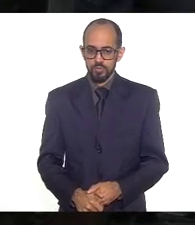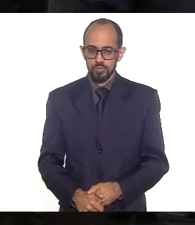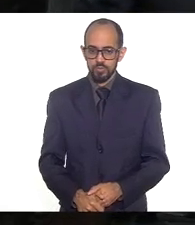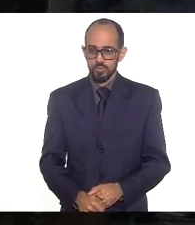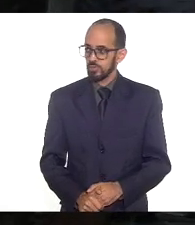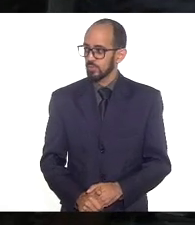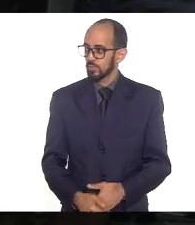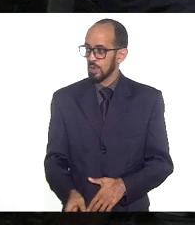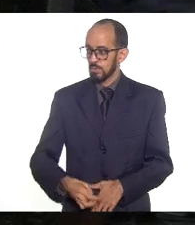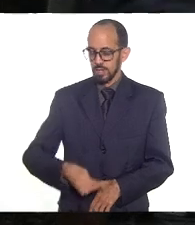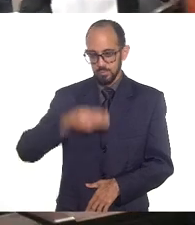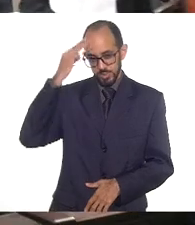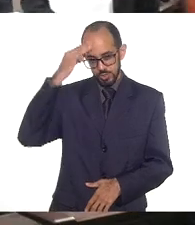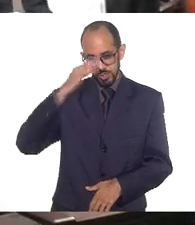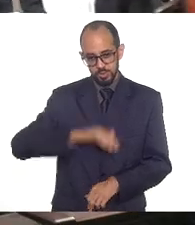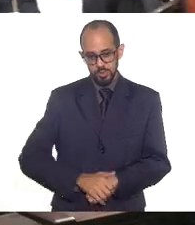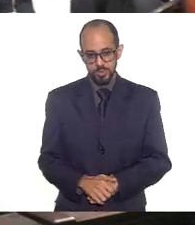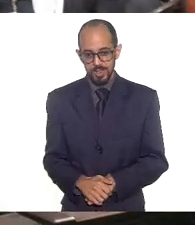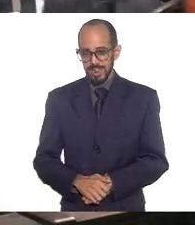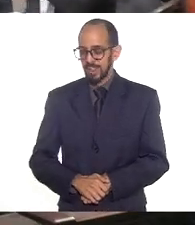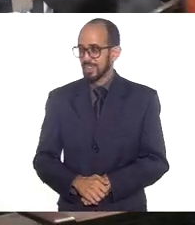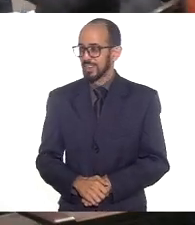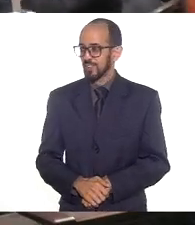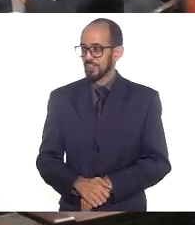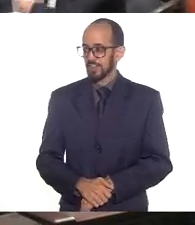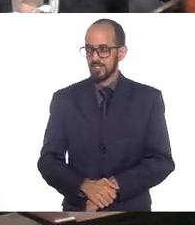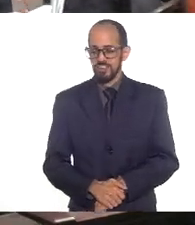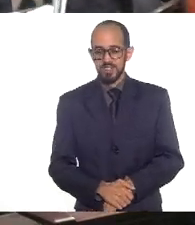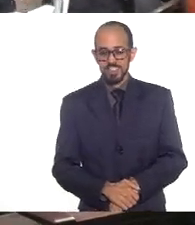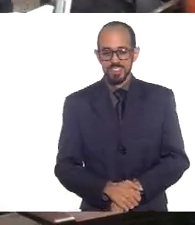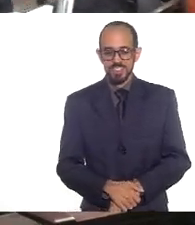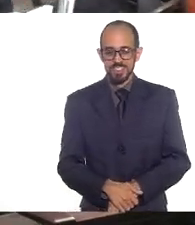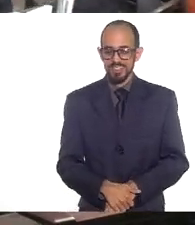o deputado Márcio Pacheco a